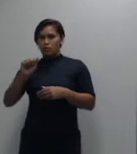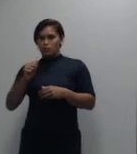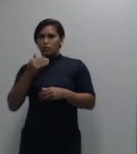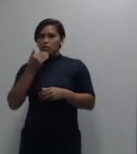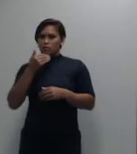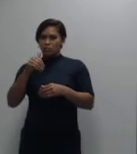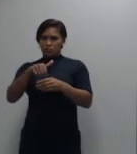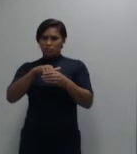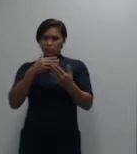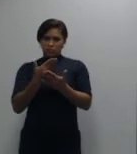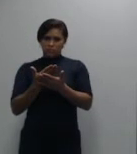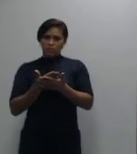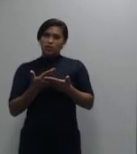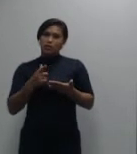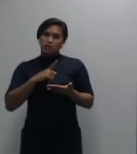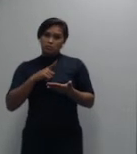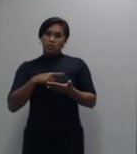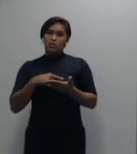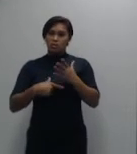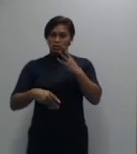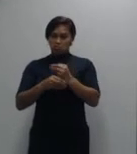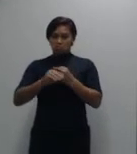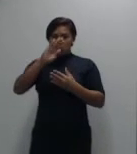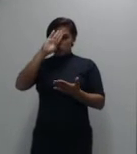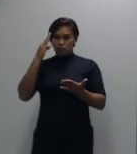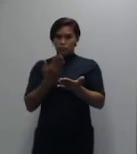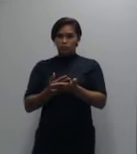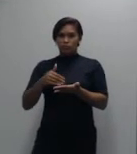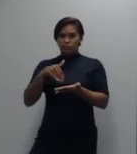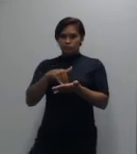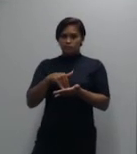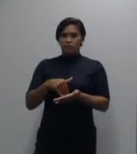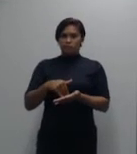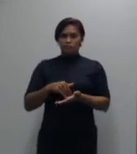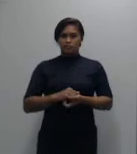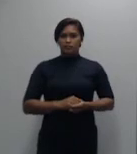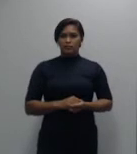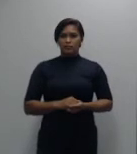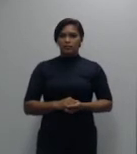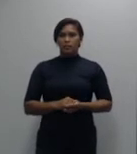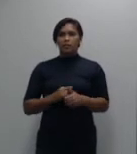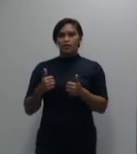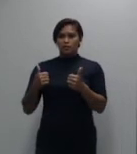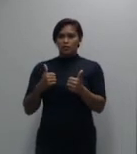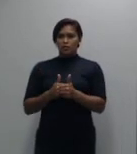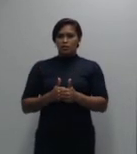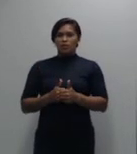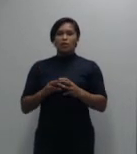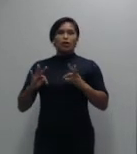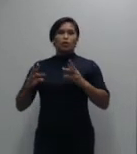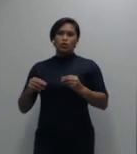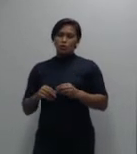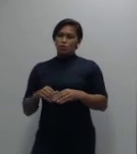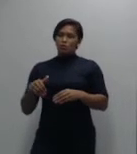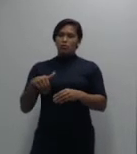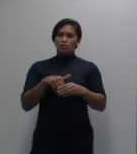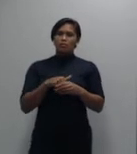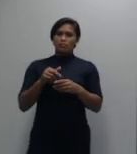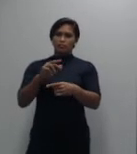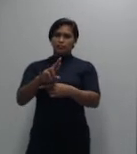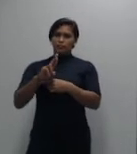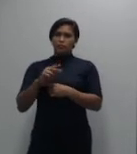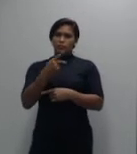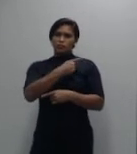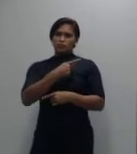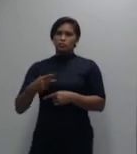mas já tendo minha convicção firmar eu acompanho integralmente o Twitter